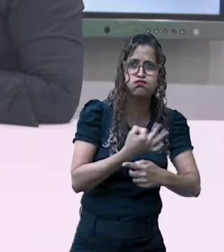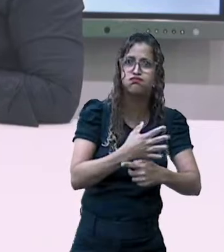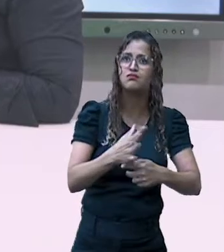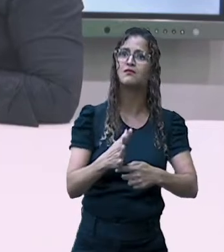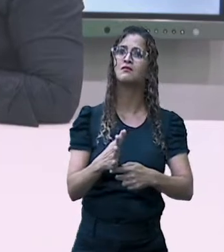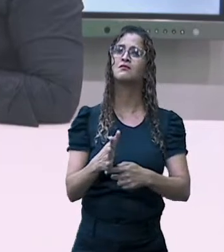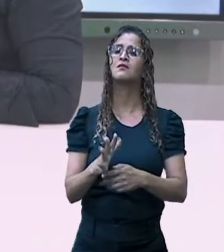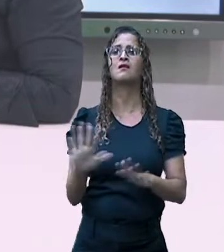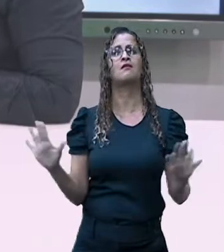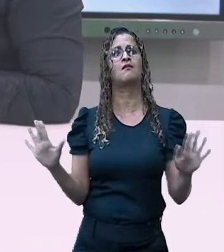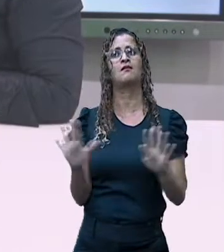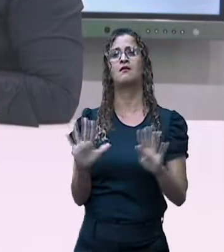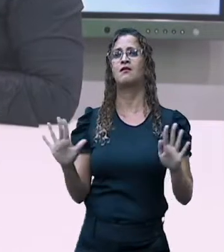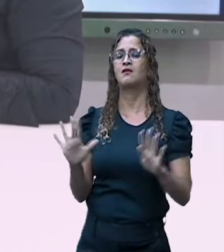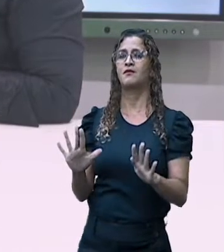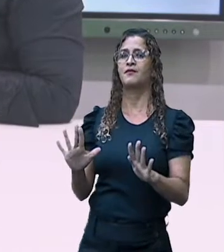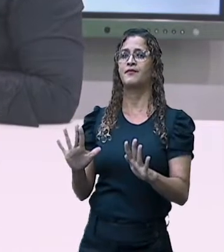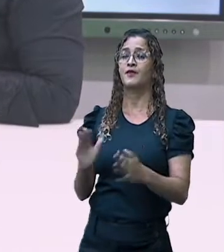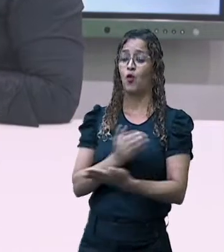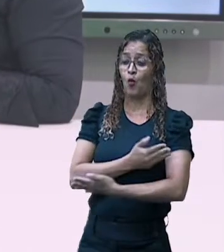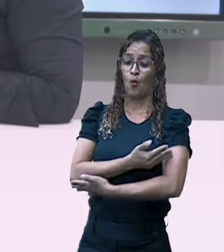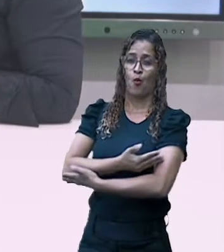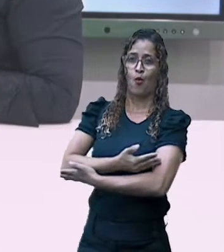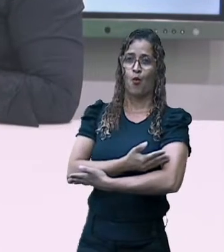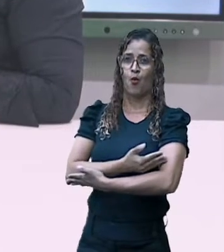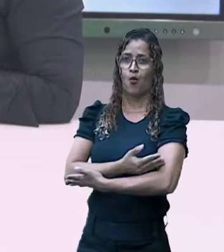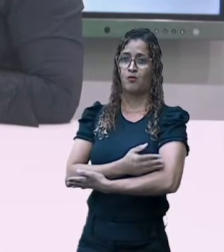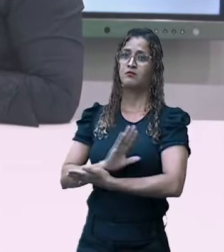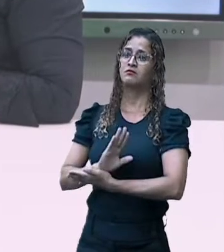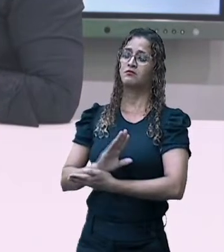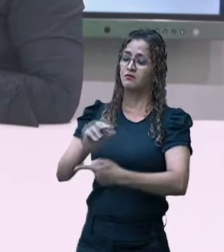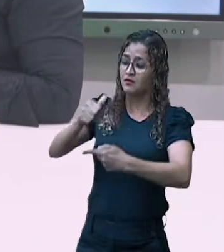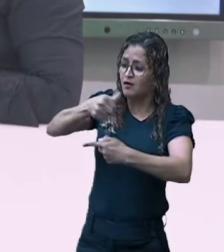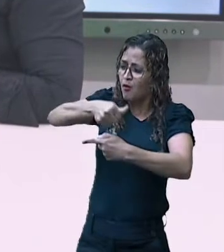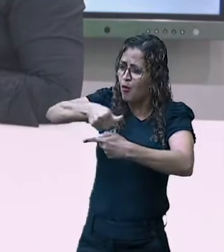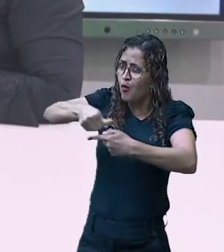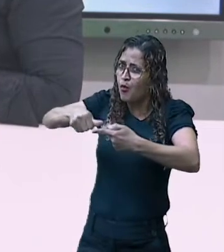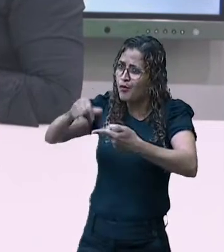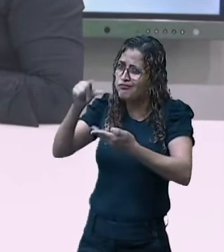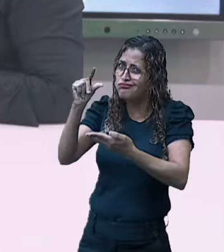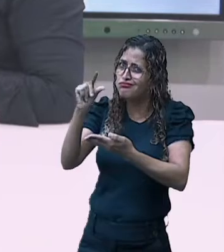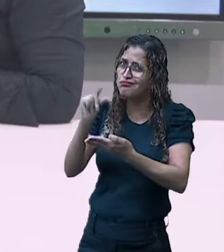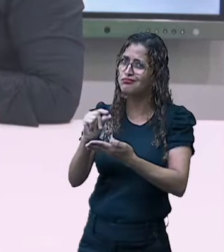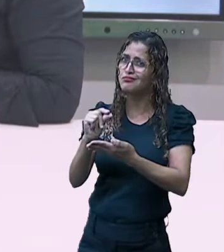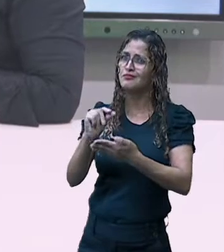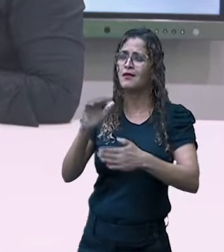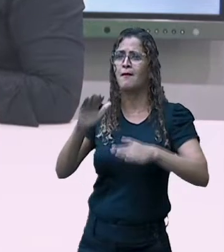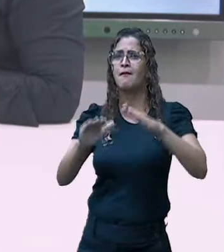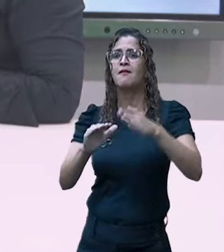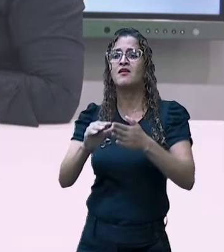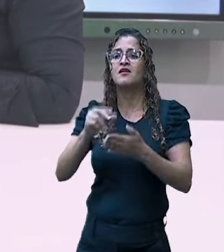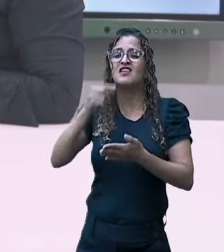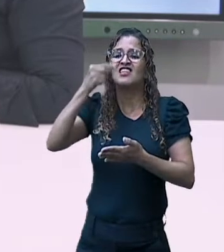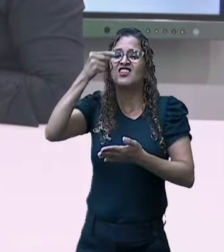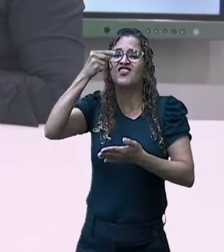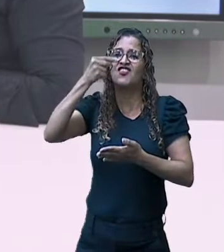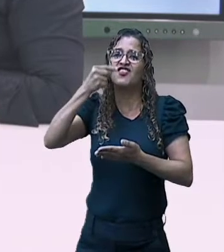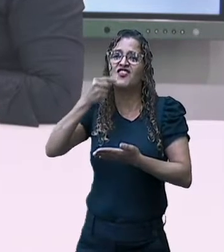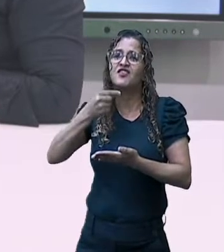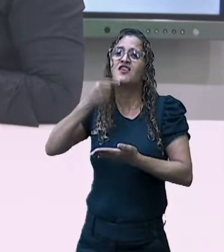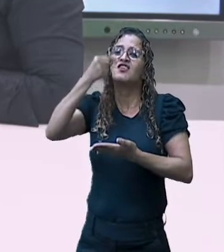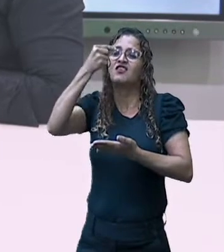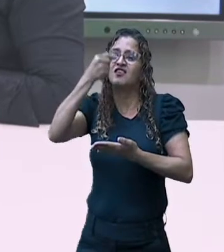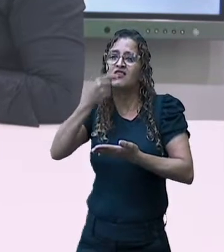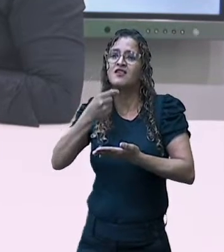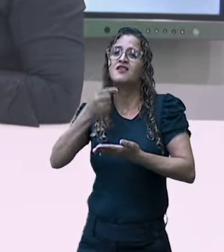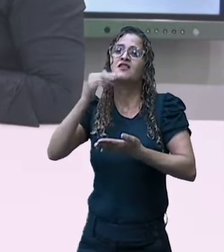com pouquinha pasta e vai aumentando a partir do momento que os dentinhos vão surgindo na boca e quando a criança começa